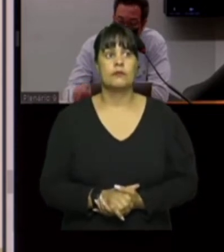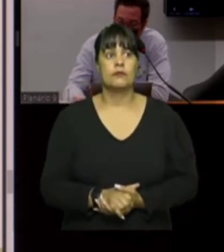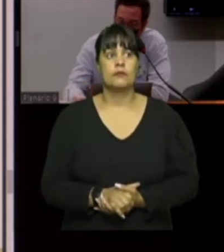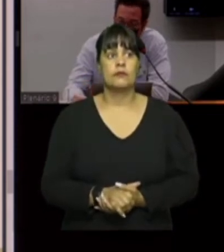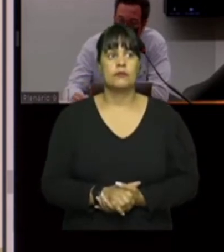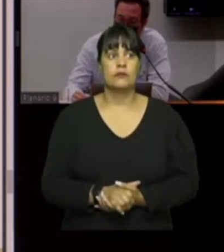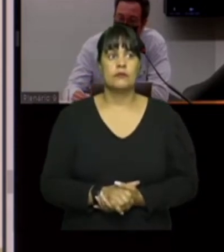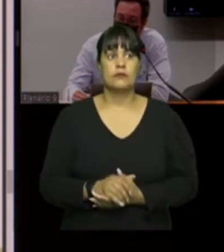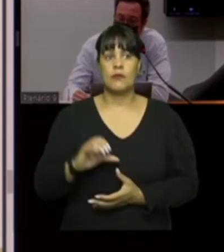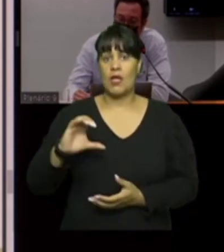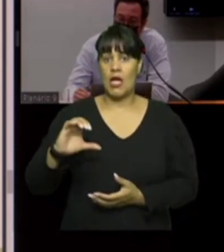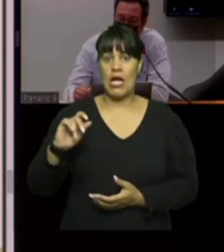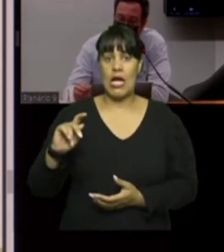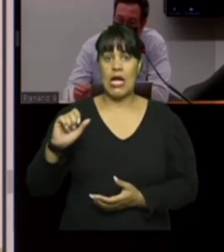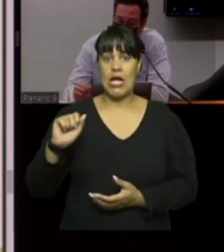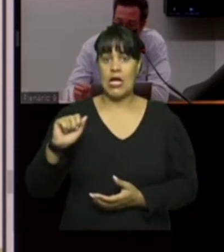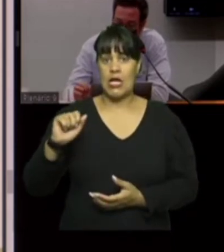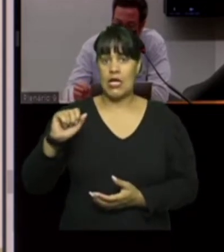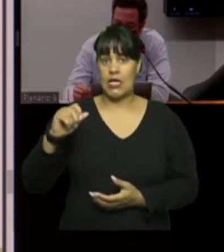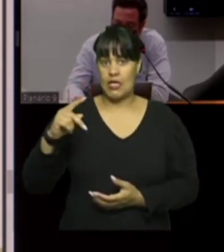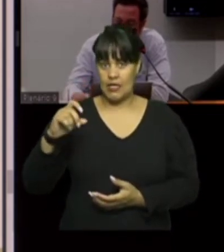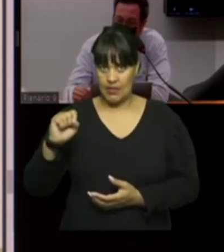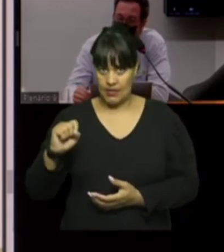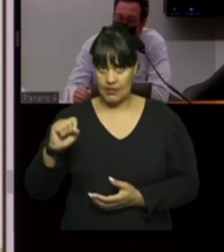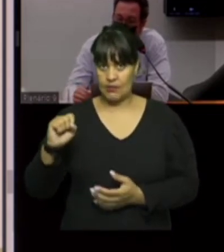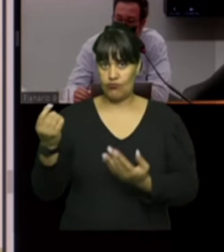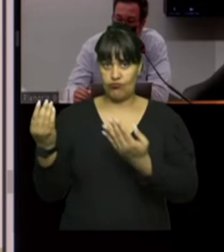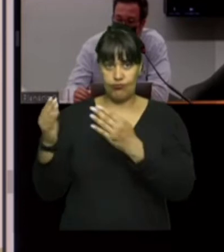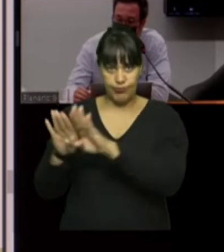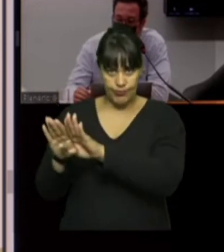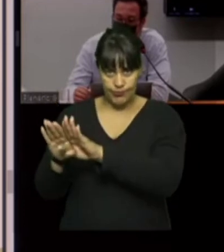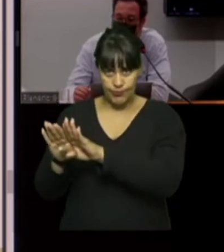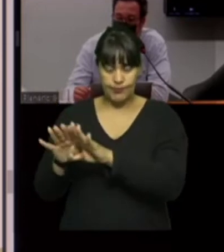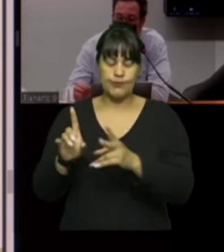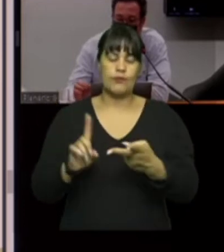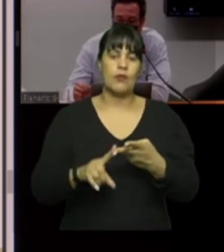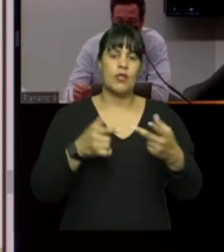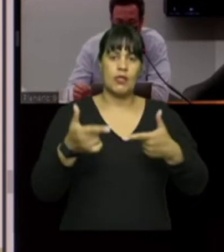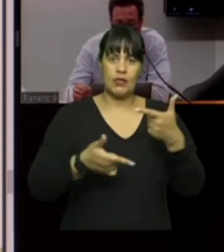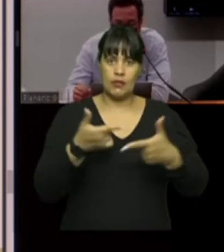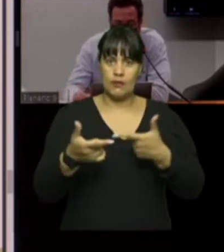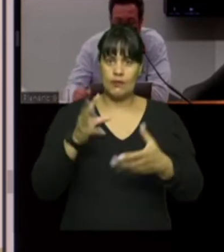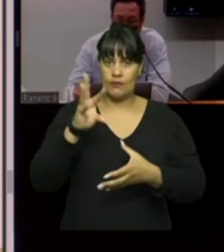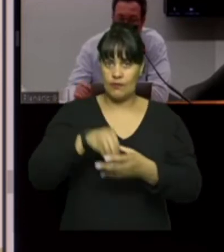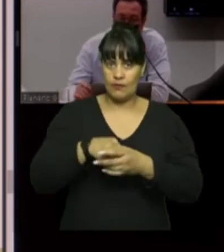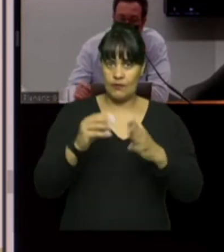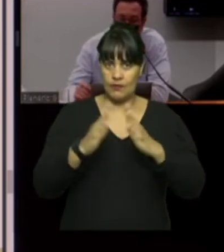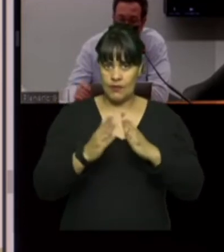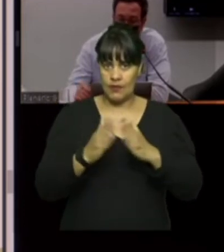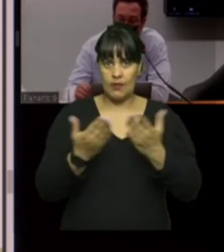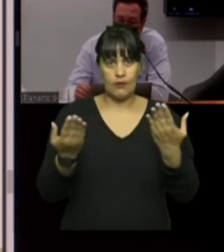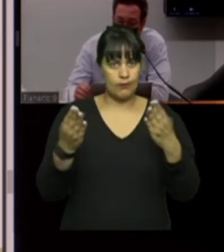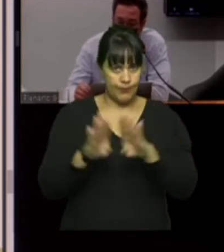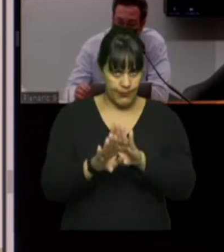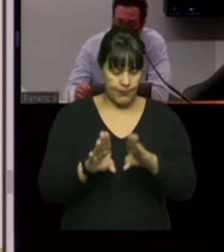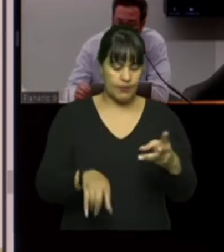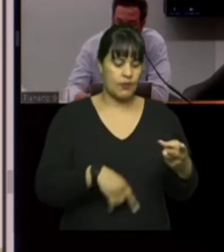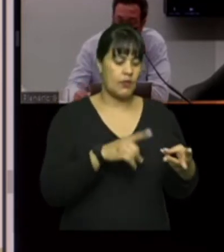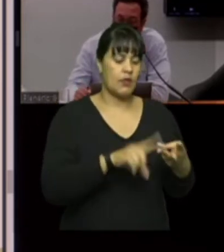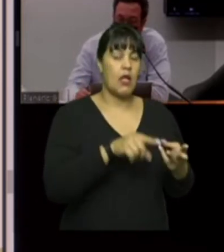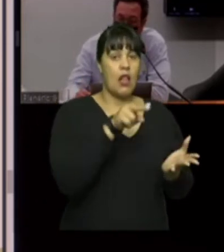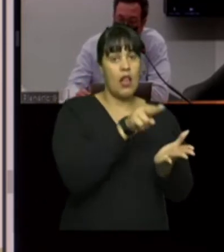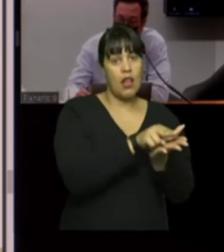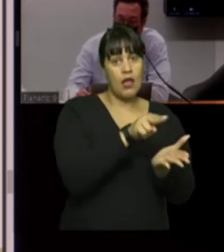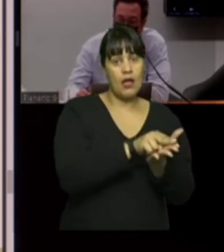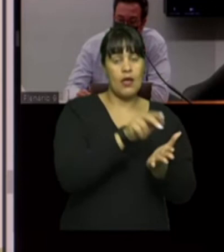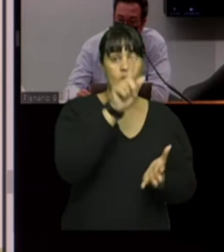CAPs foram fechados, serviços residenciais terapêuticos foram fechados, leito em hospital geral e